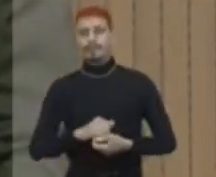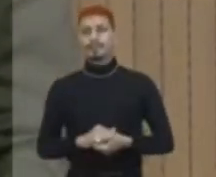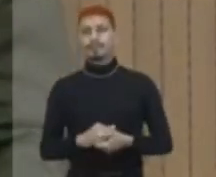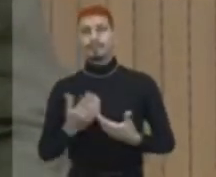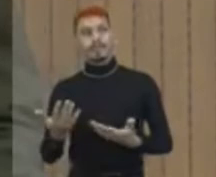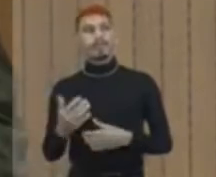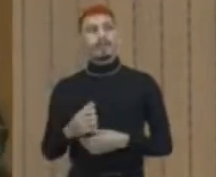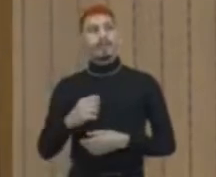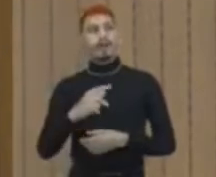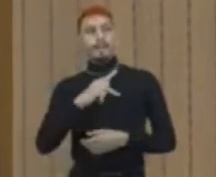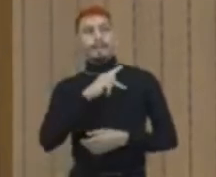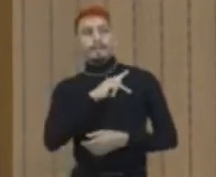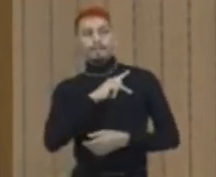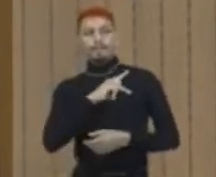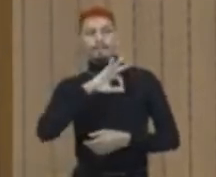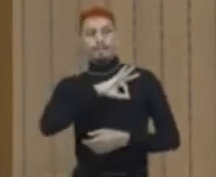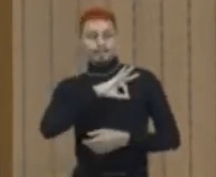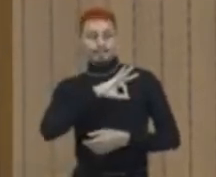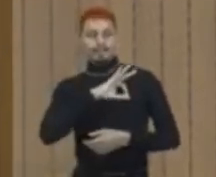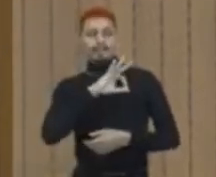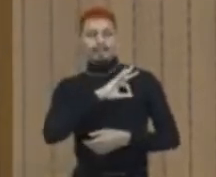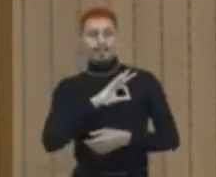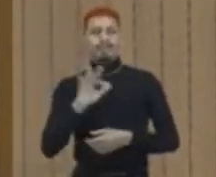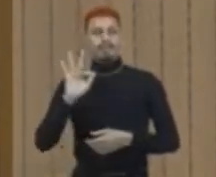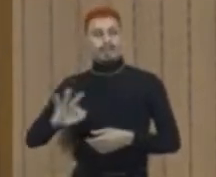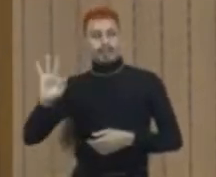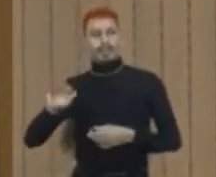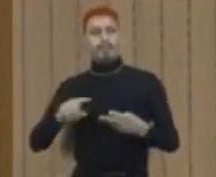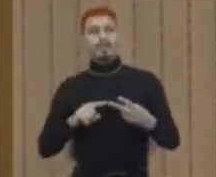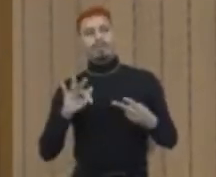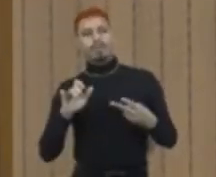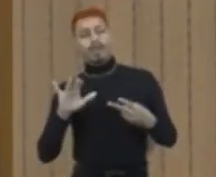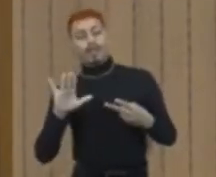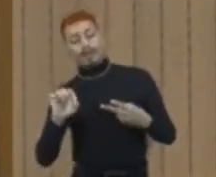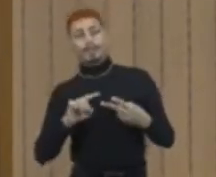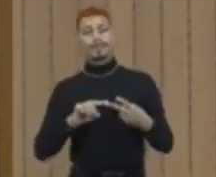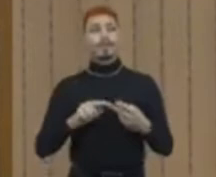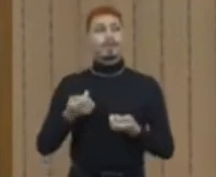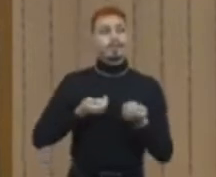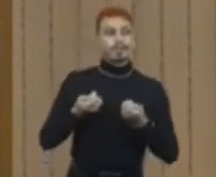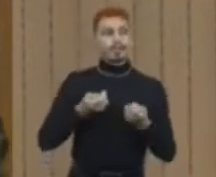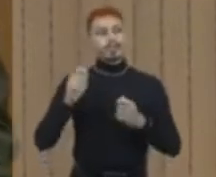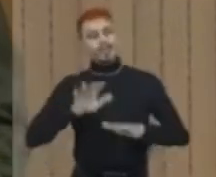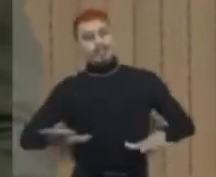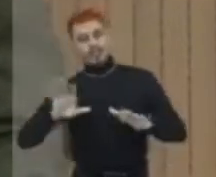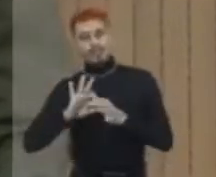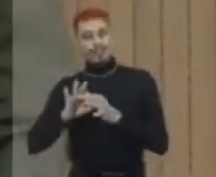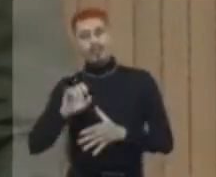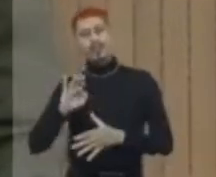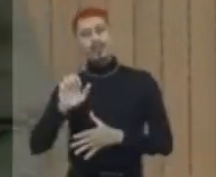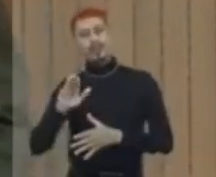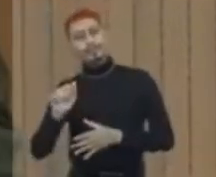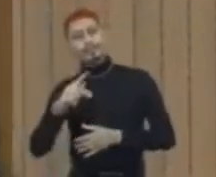Polícia Federal, o superintendente está presente aqui, Fábio, Receita Federal, Controladoria Geral da União, IBAMA, Ministério